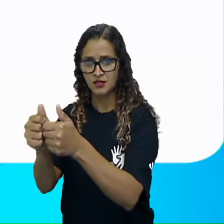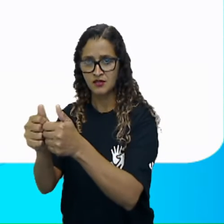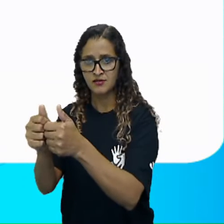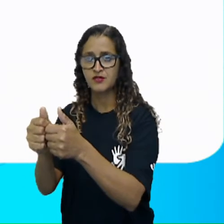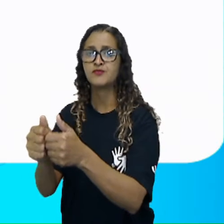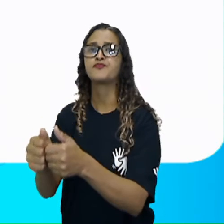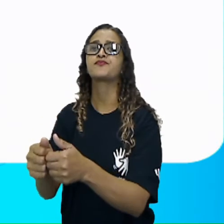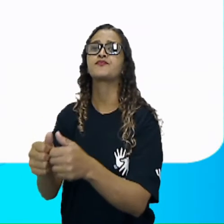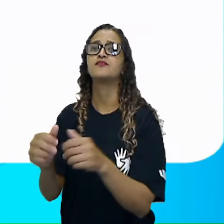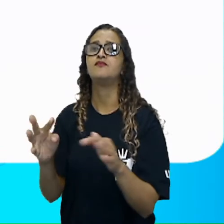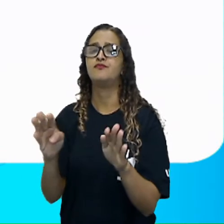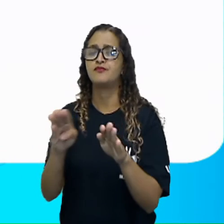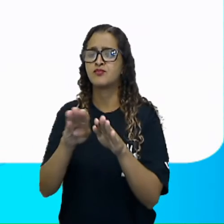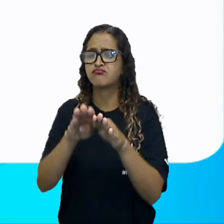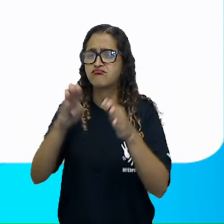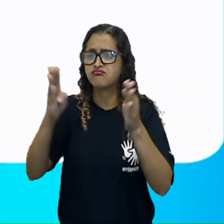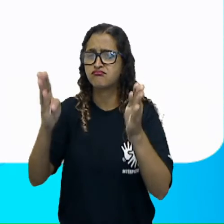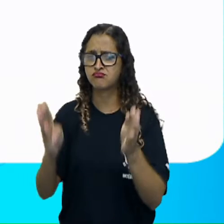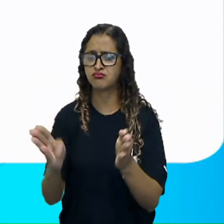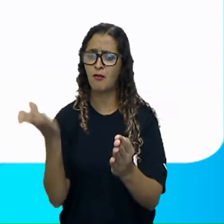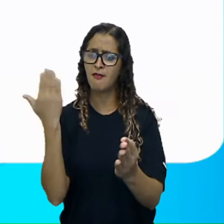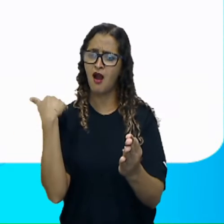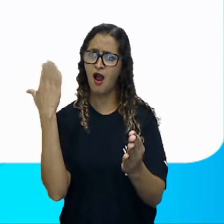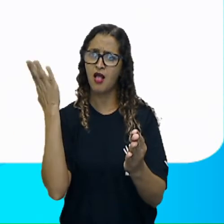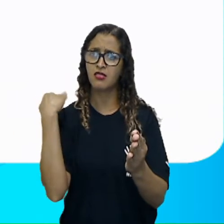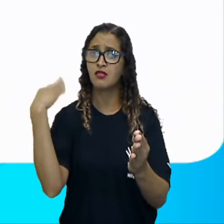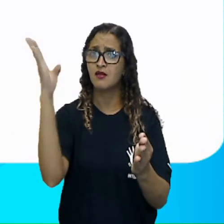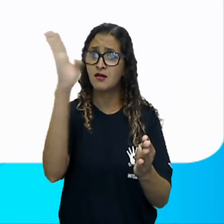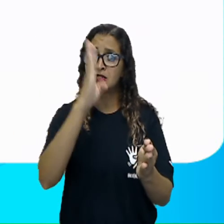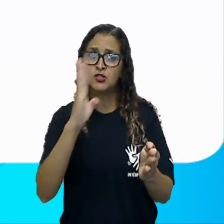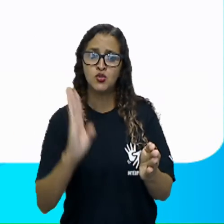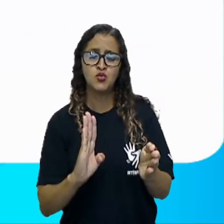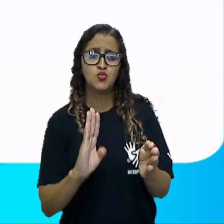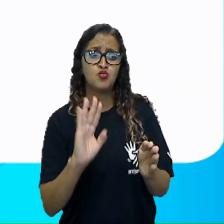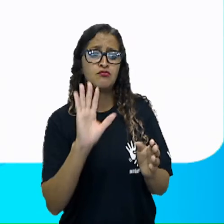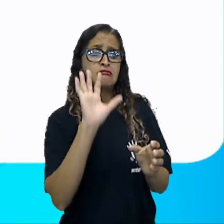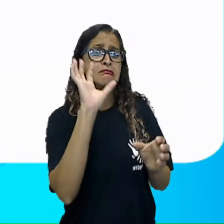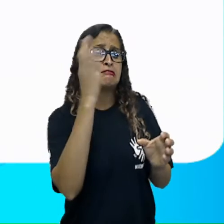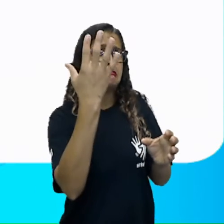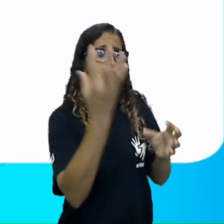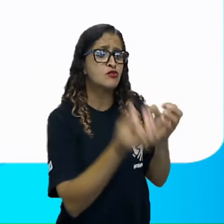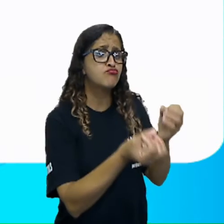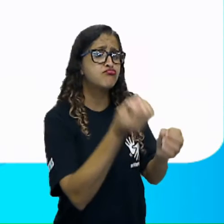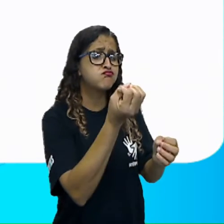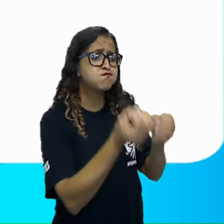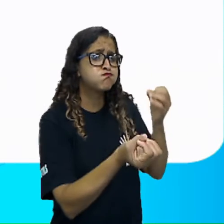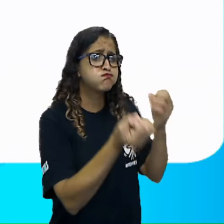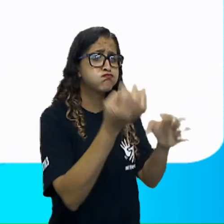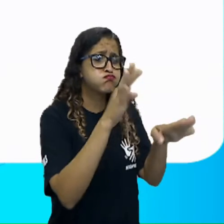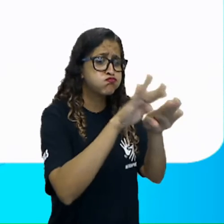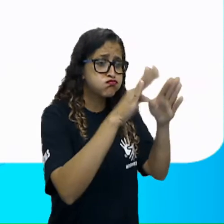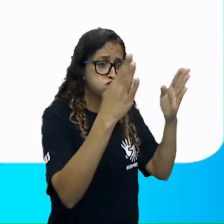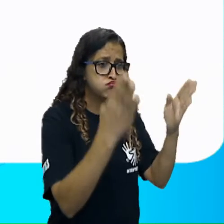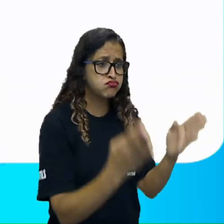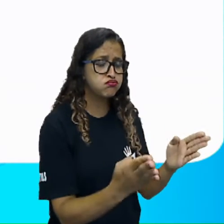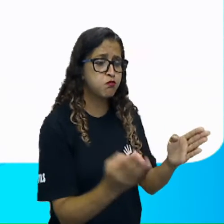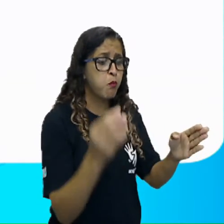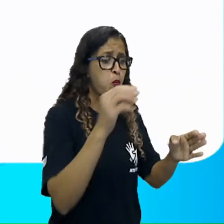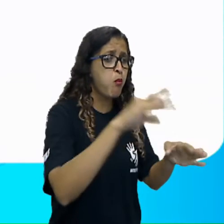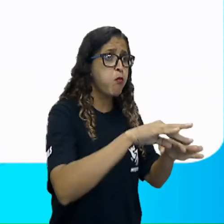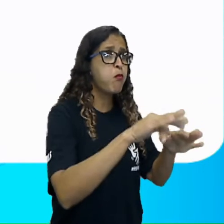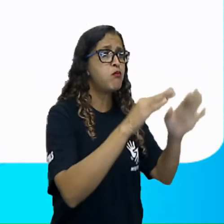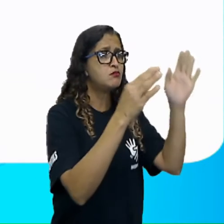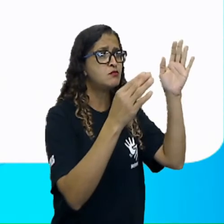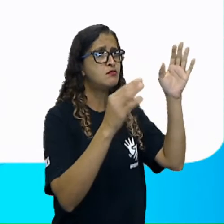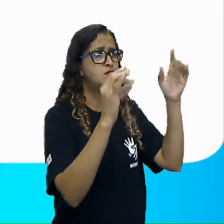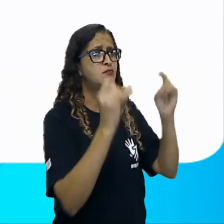Título: Museu mais antigo do Brasil pega fogo. Um grande incêndio atingiu o prédio